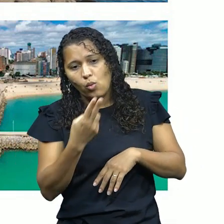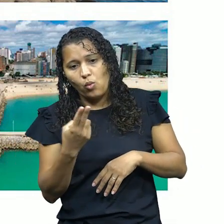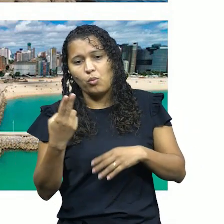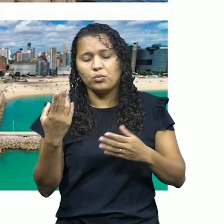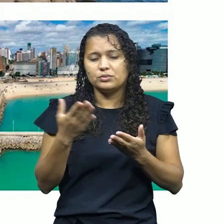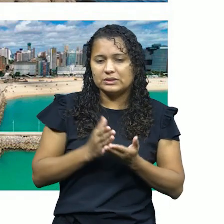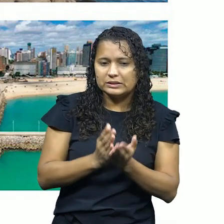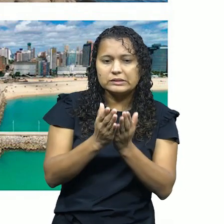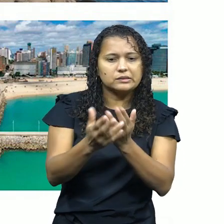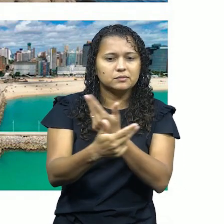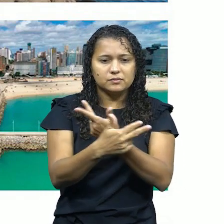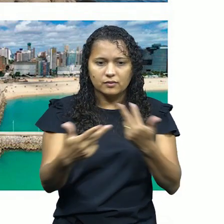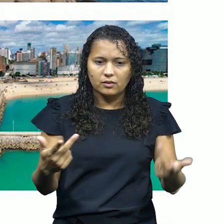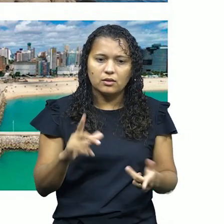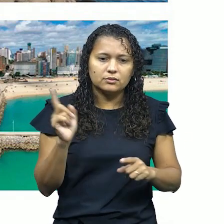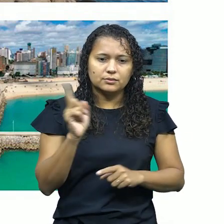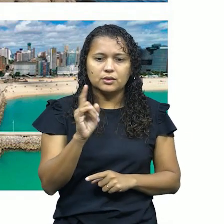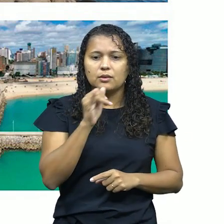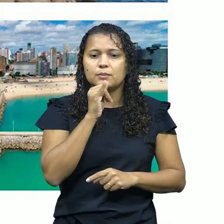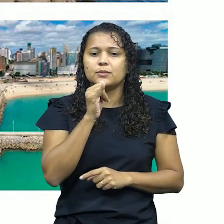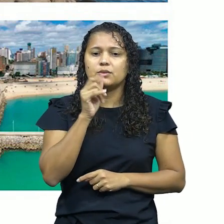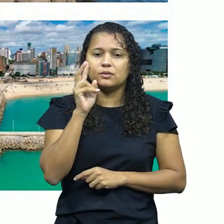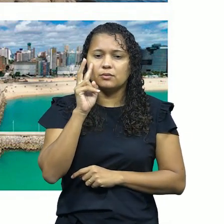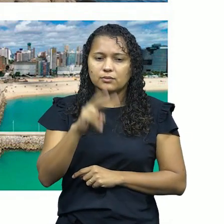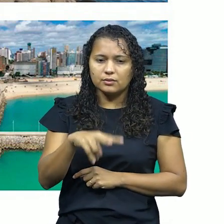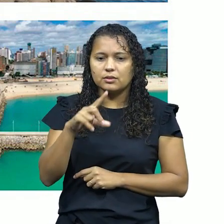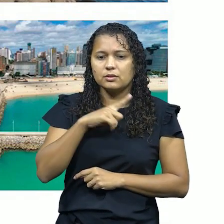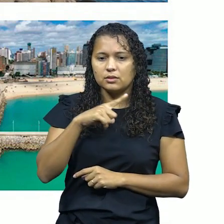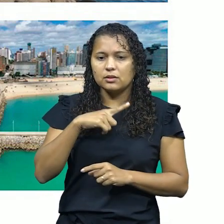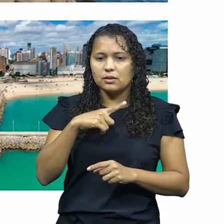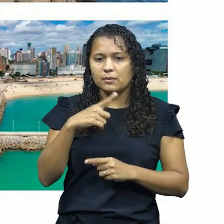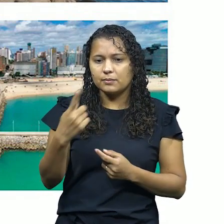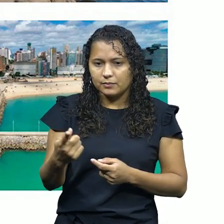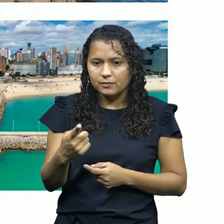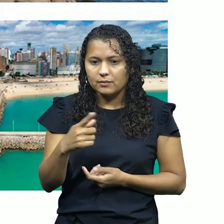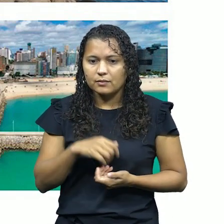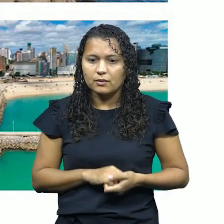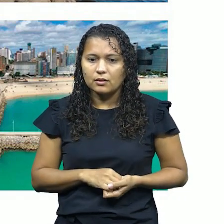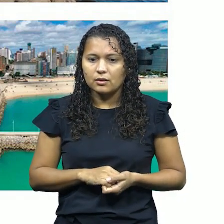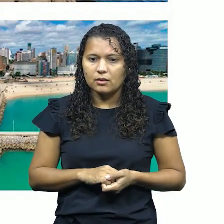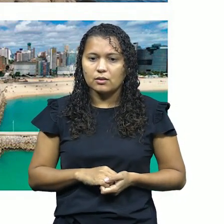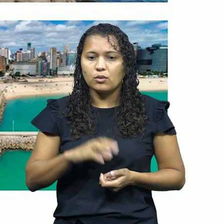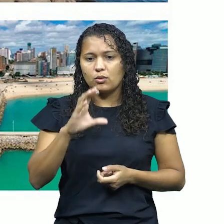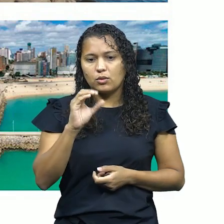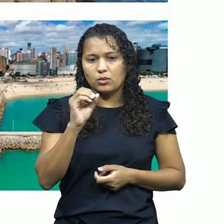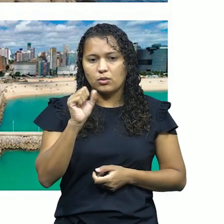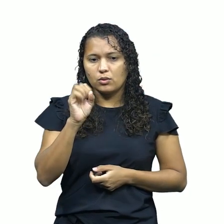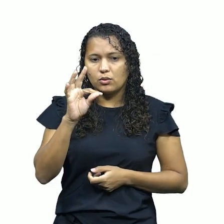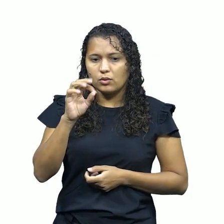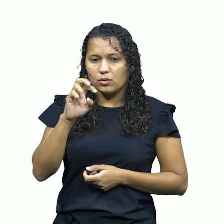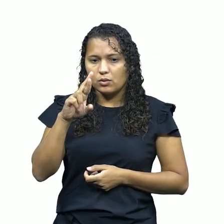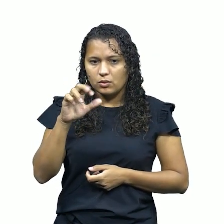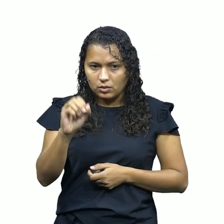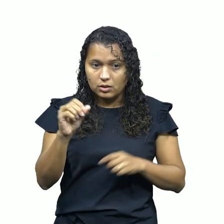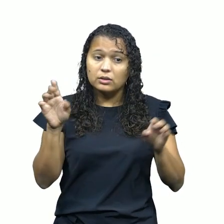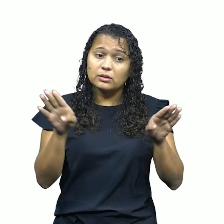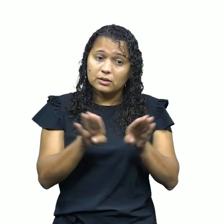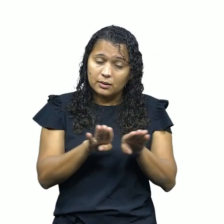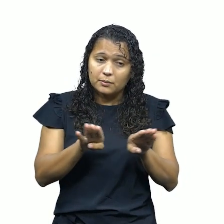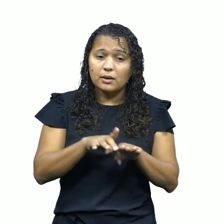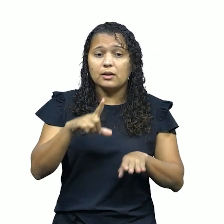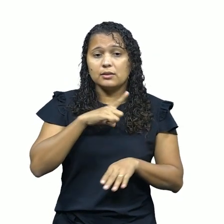direções variáveis de transporte. Então, aqui embaixo nós temos um espigão costeiro. Existe